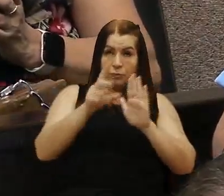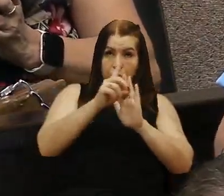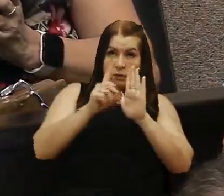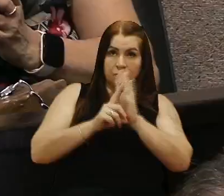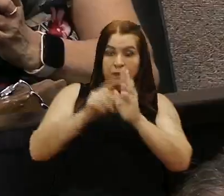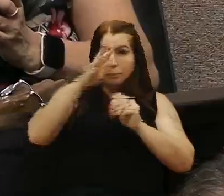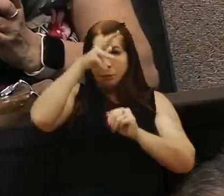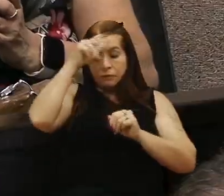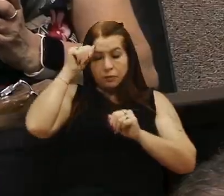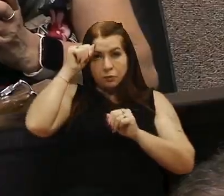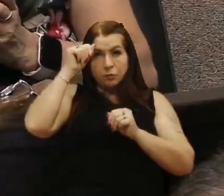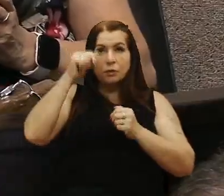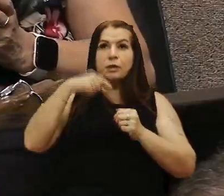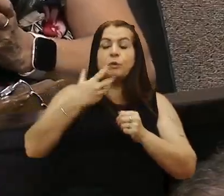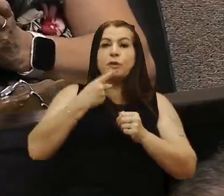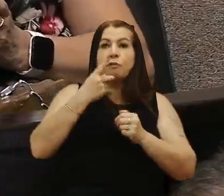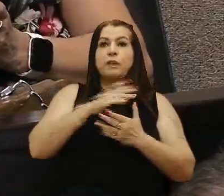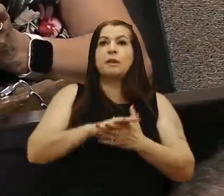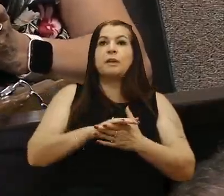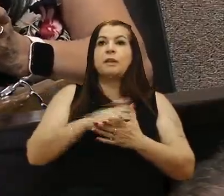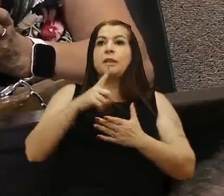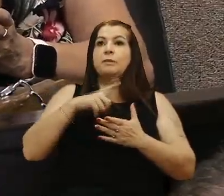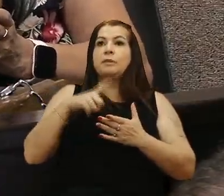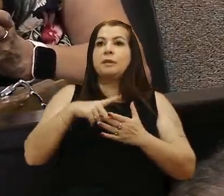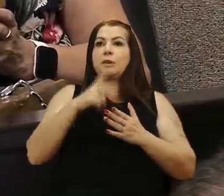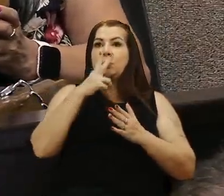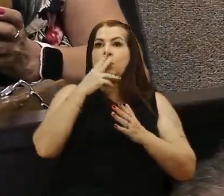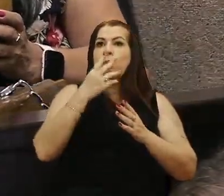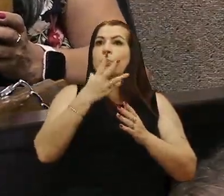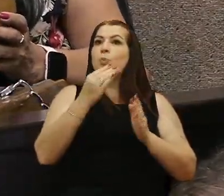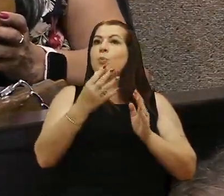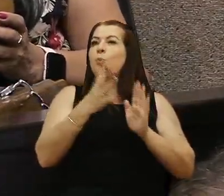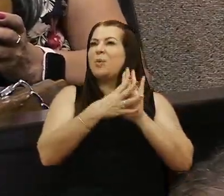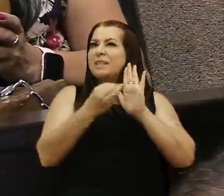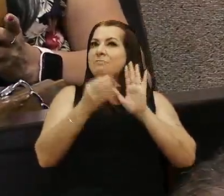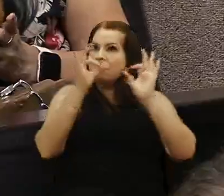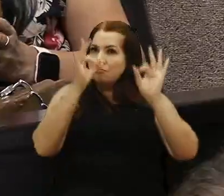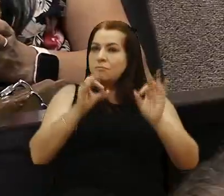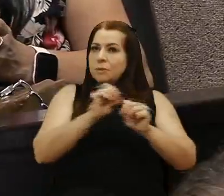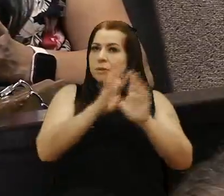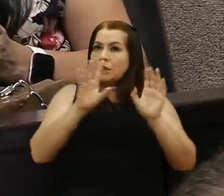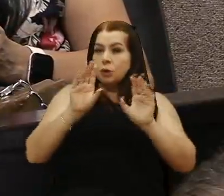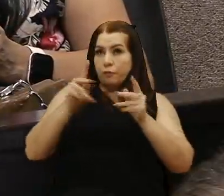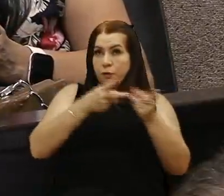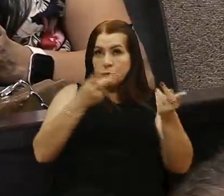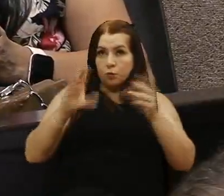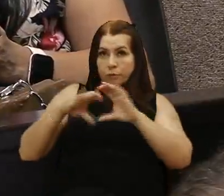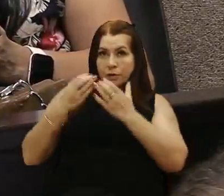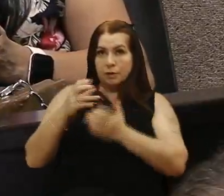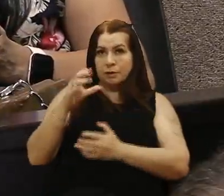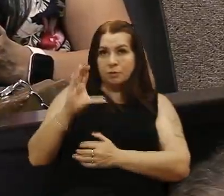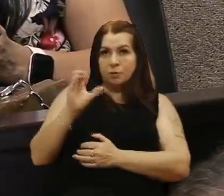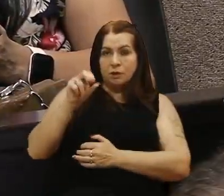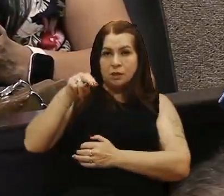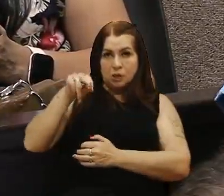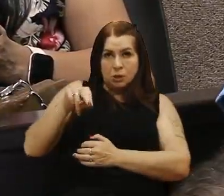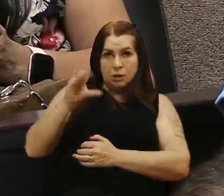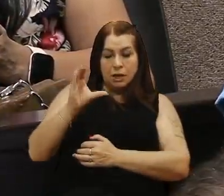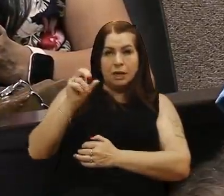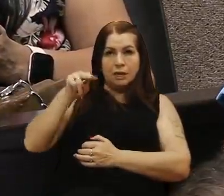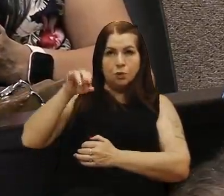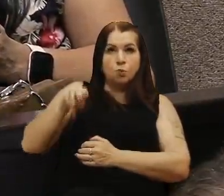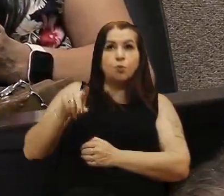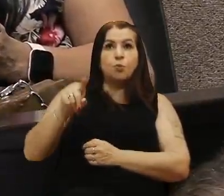da prefeitura, eu quero dizer que eu tenho um exemplo claro. Eu visito a comunidade do bairro Canyon, onde os alunos